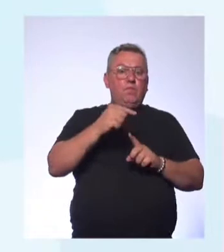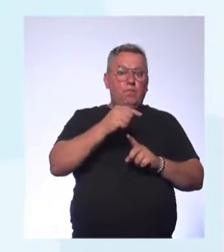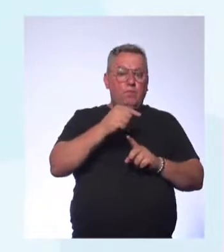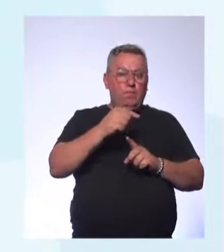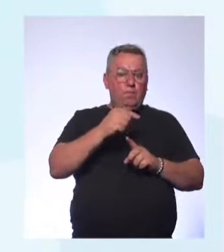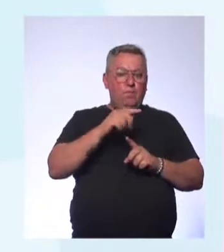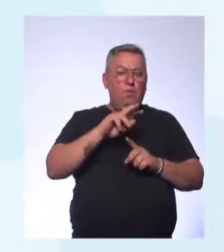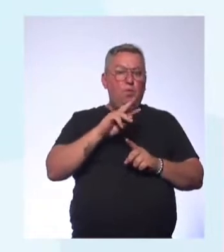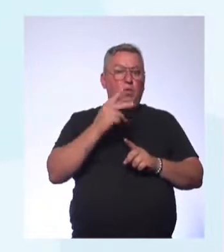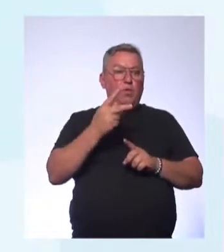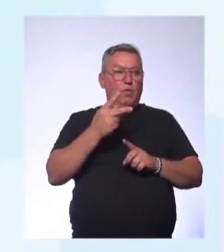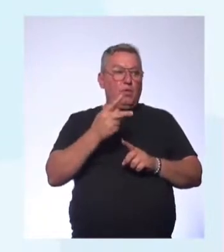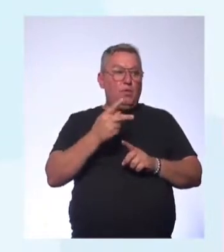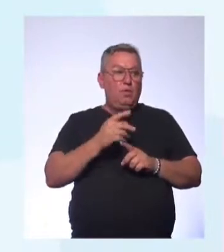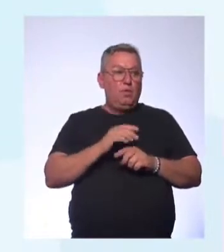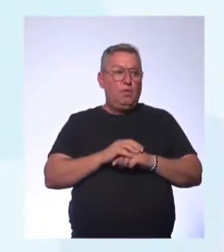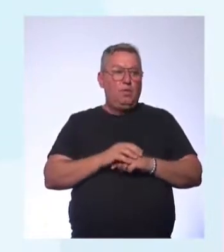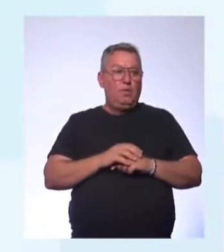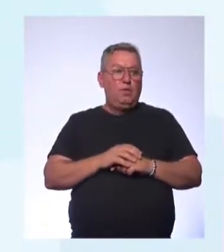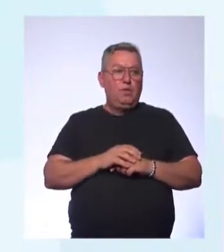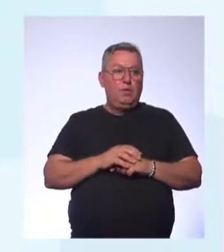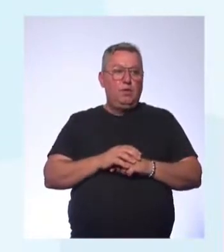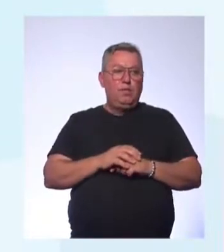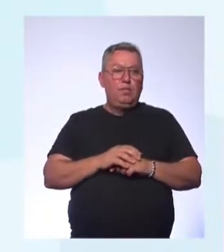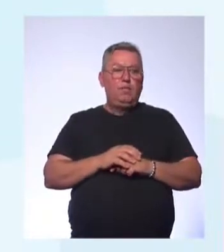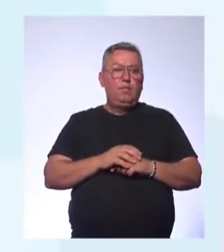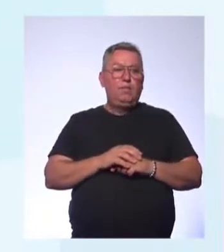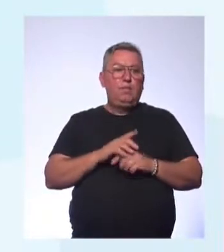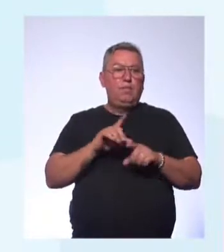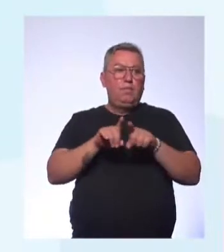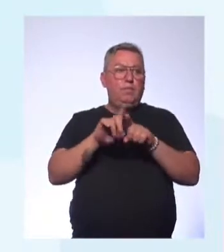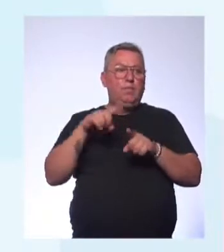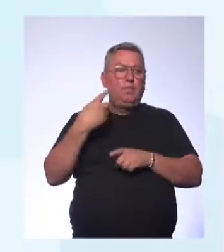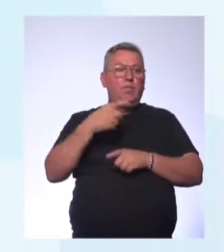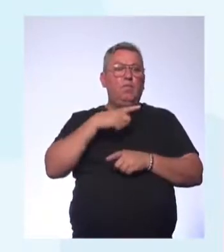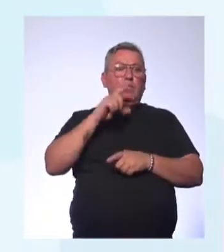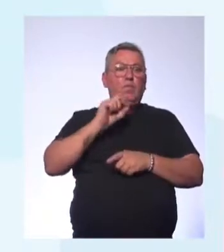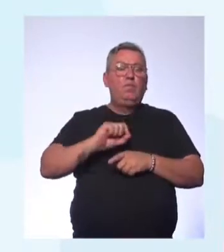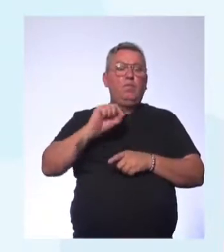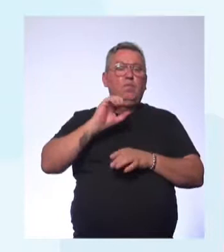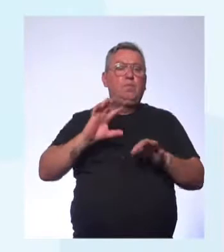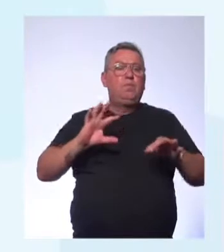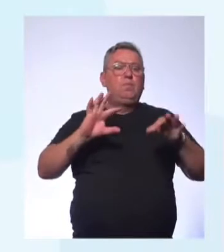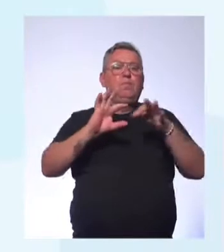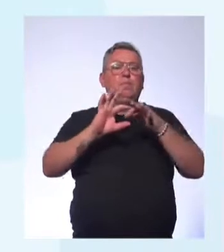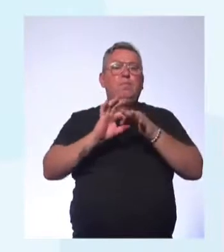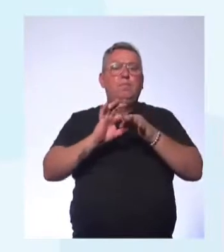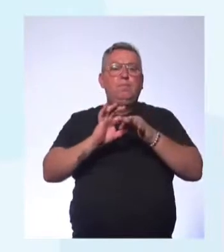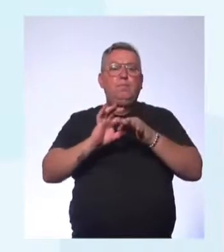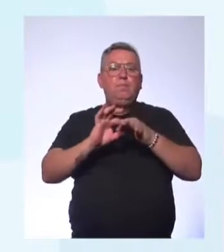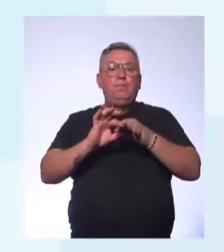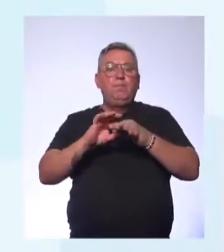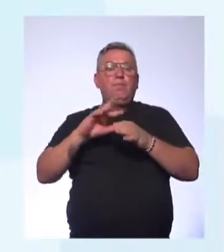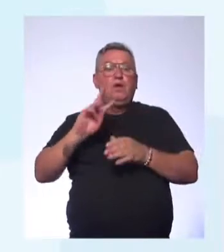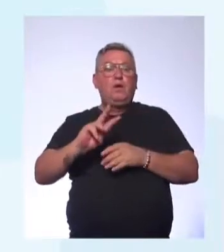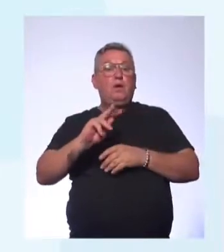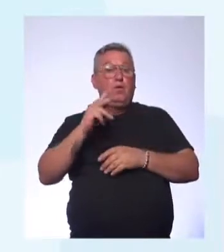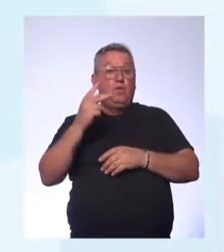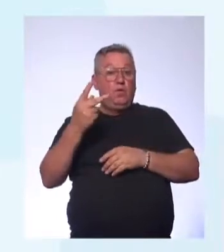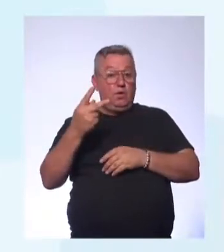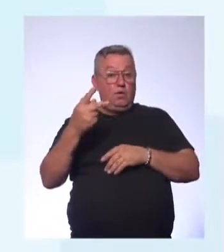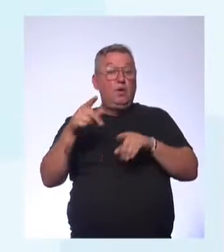do flor atrai o pólo positivo do hidrogênio e aí nós temos uma ligação de hidrogênio